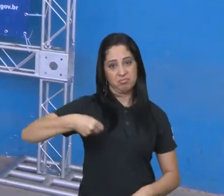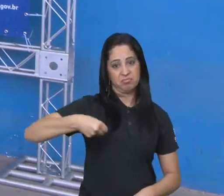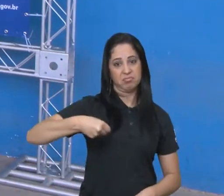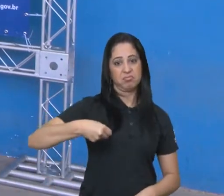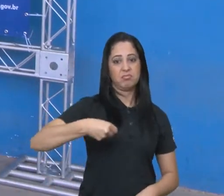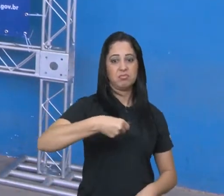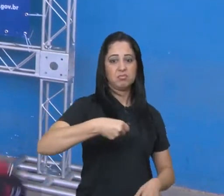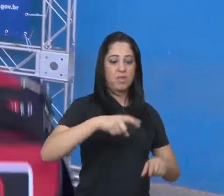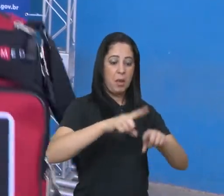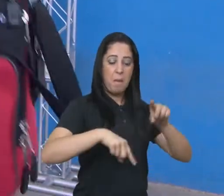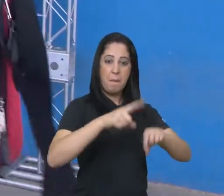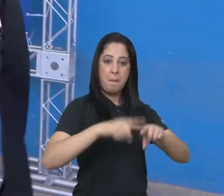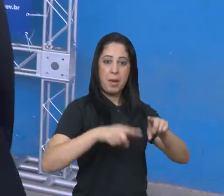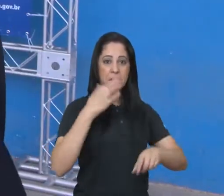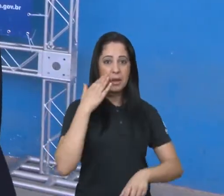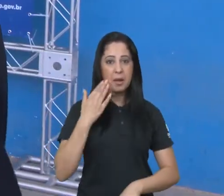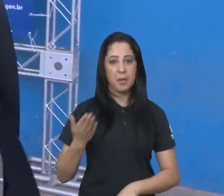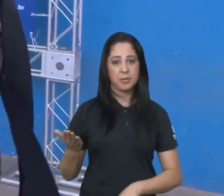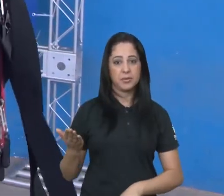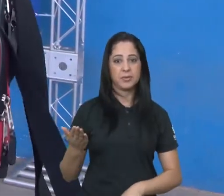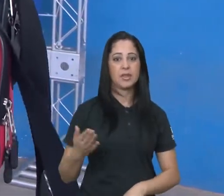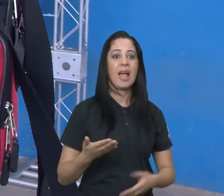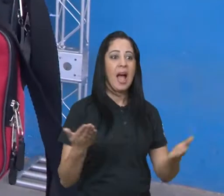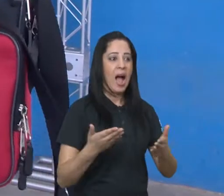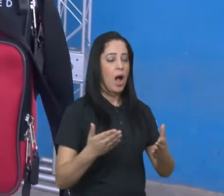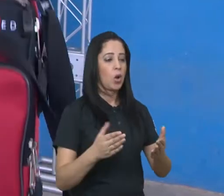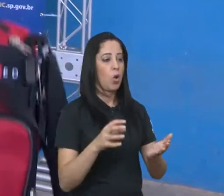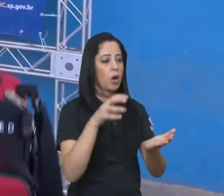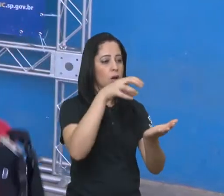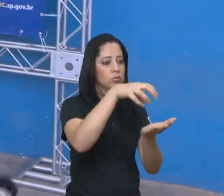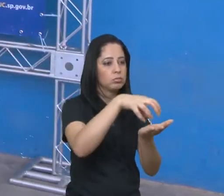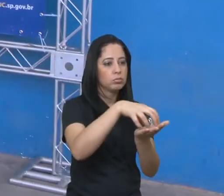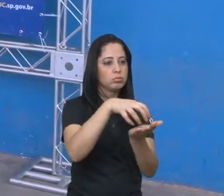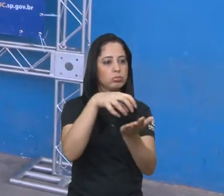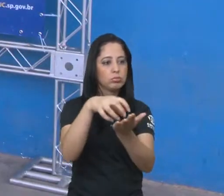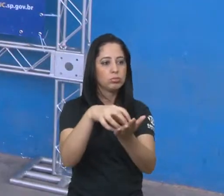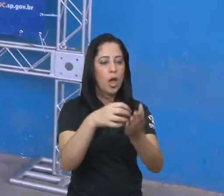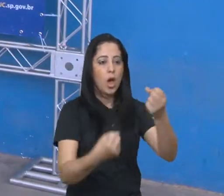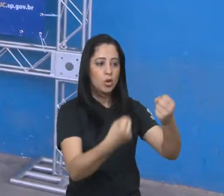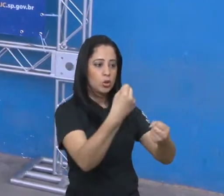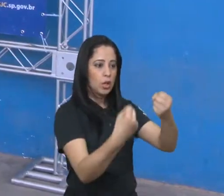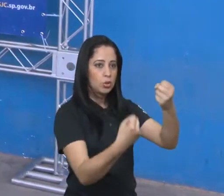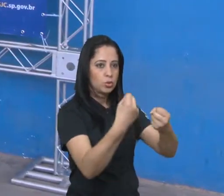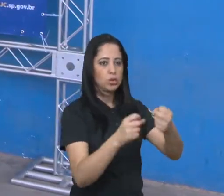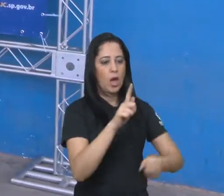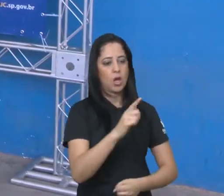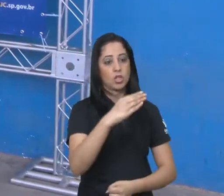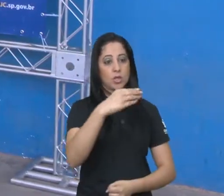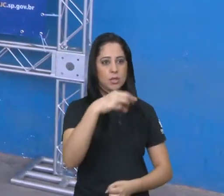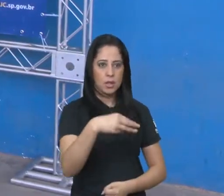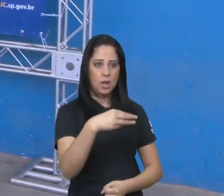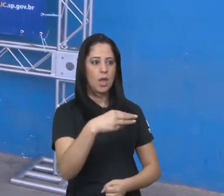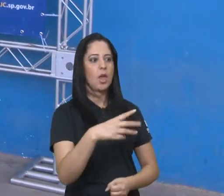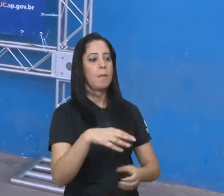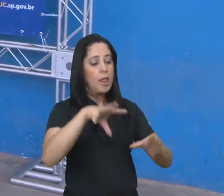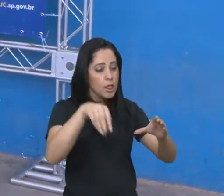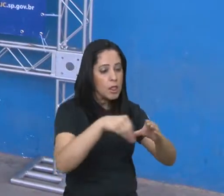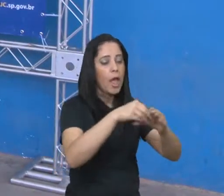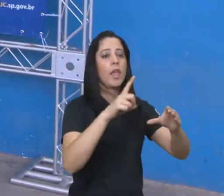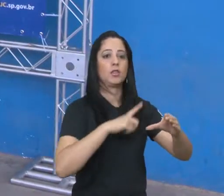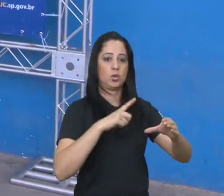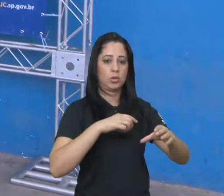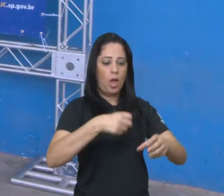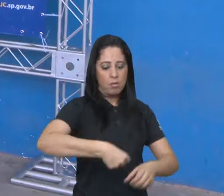no ombro, você consegue tirar, você consegue ter o equipamento, vai estar agora em todas as unidades móveis da Guarda Civil